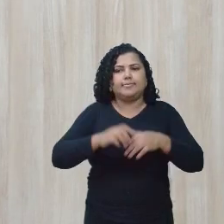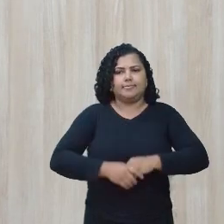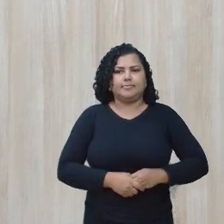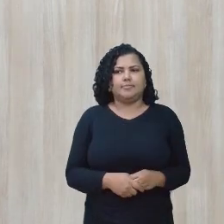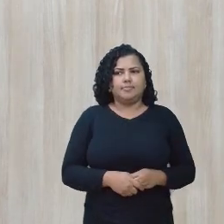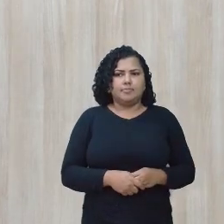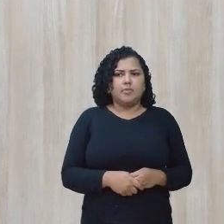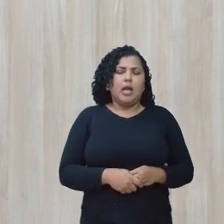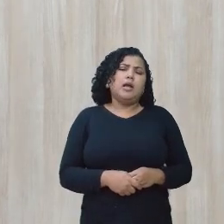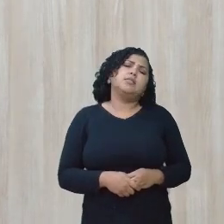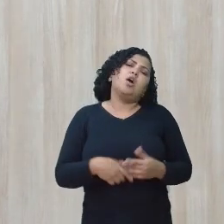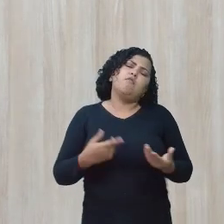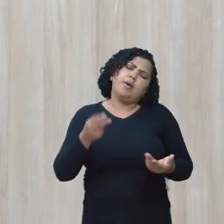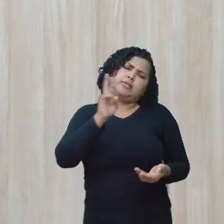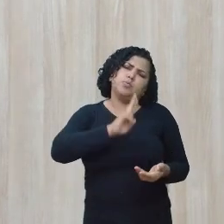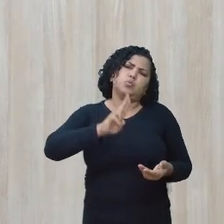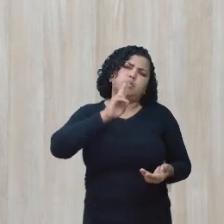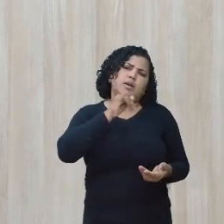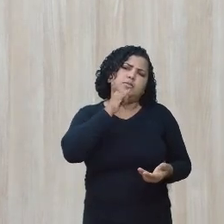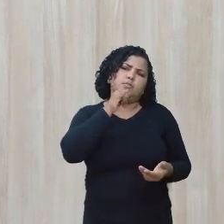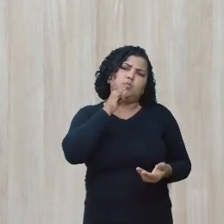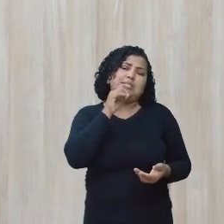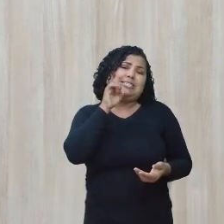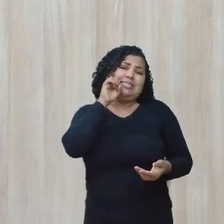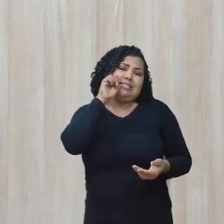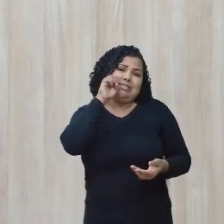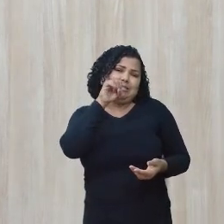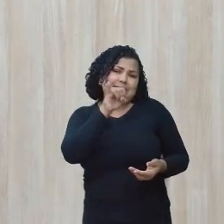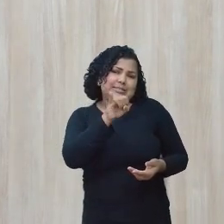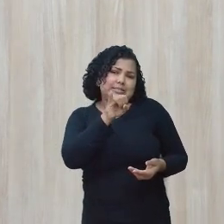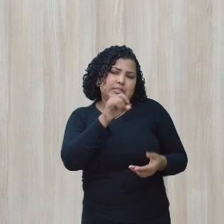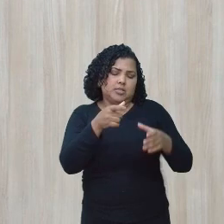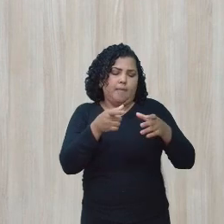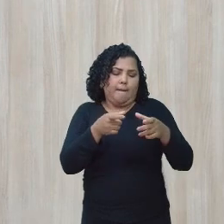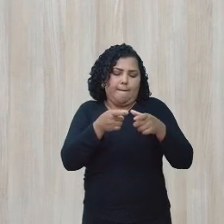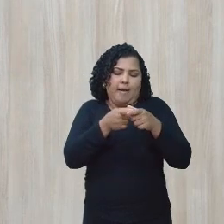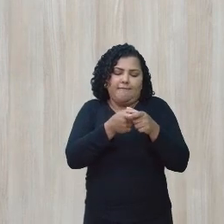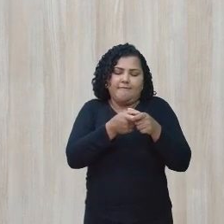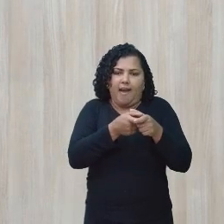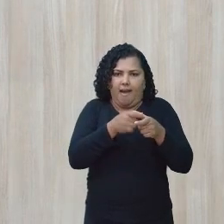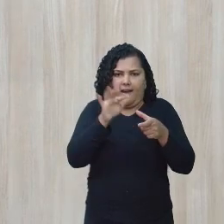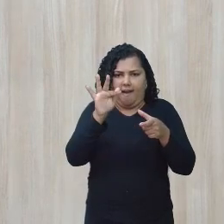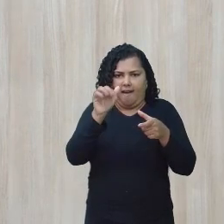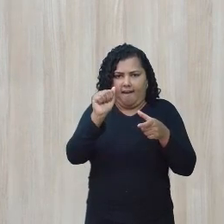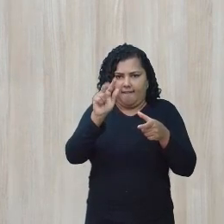vamos colocar de certa forma assim, ó. O que for menor do que fava, ele é